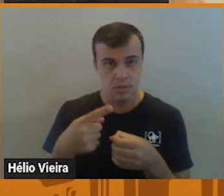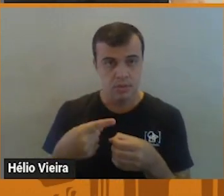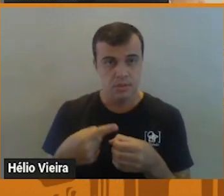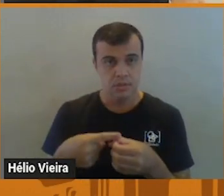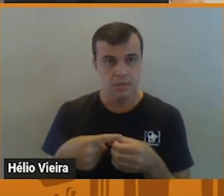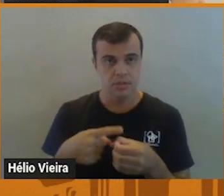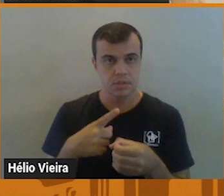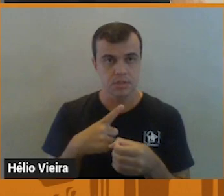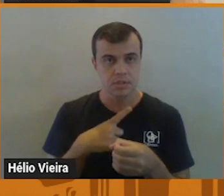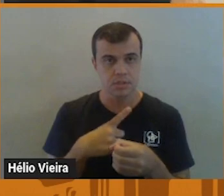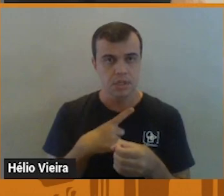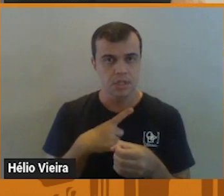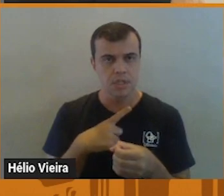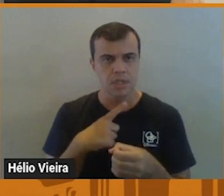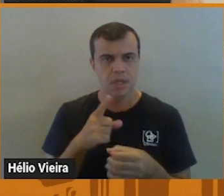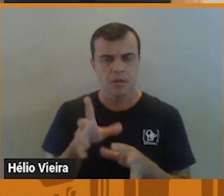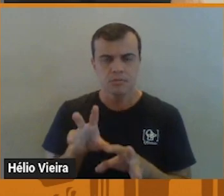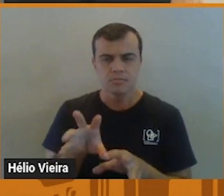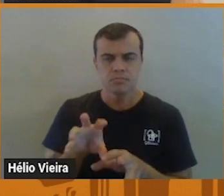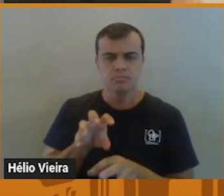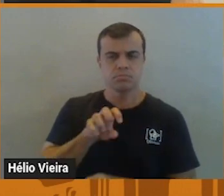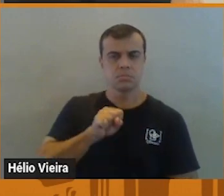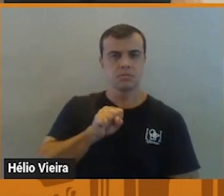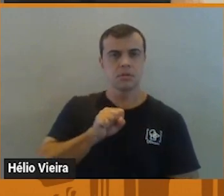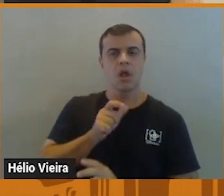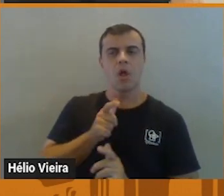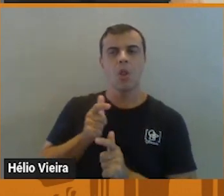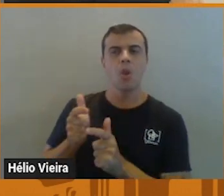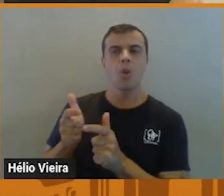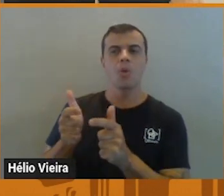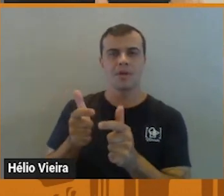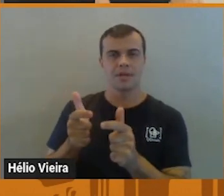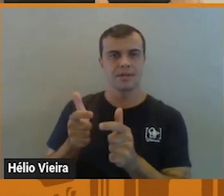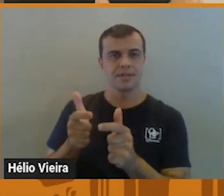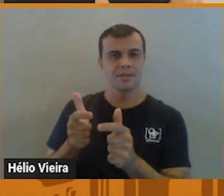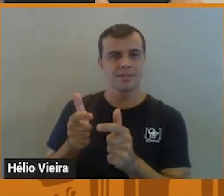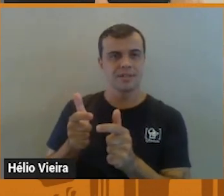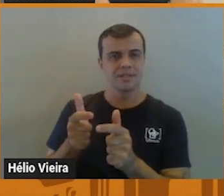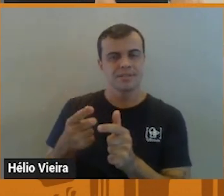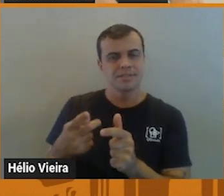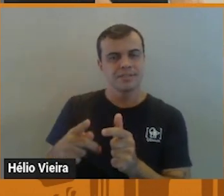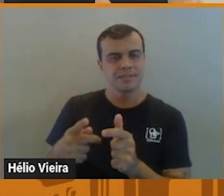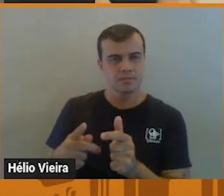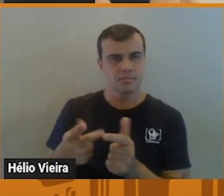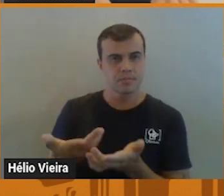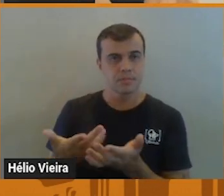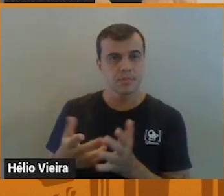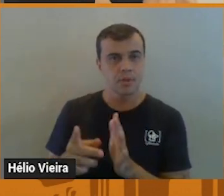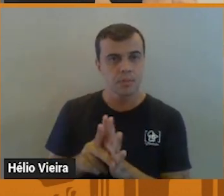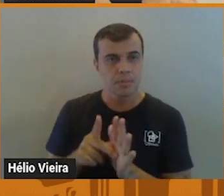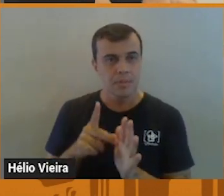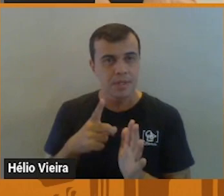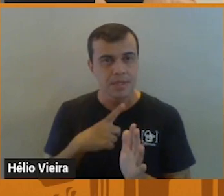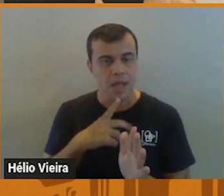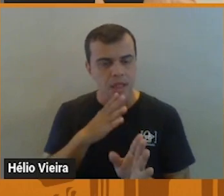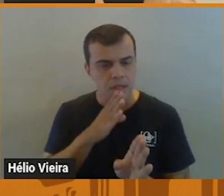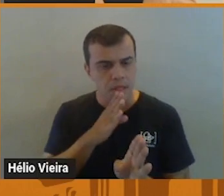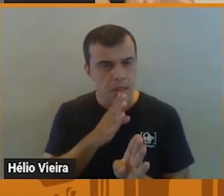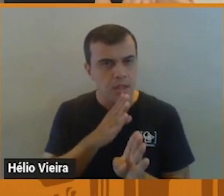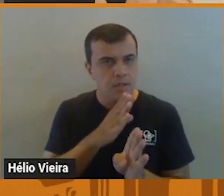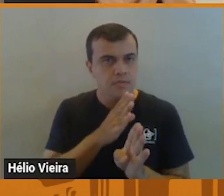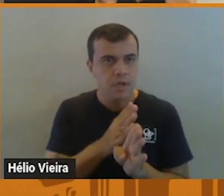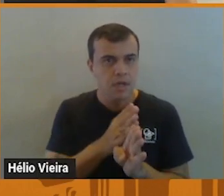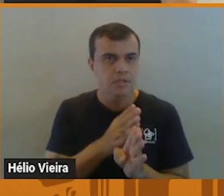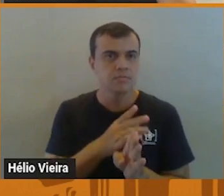que eles incorporem os espaços como espaços seus, para que haja identificação e ali